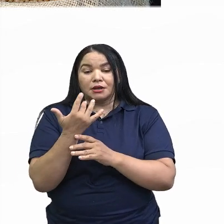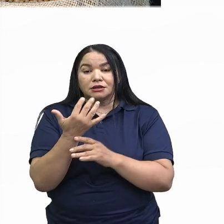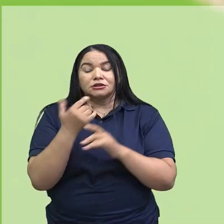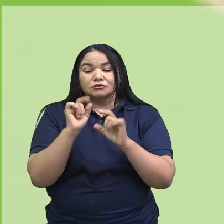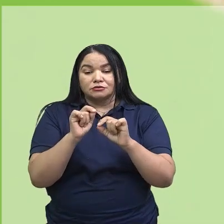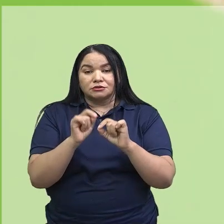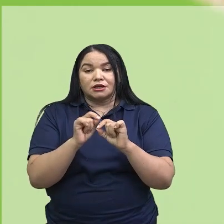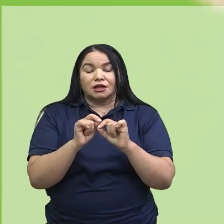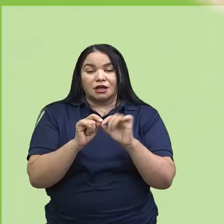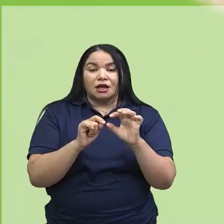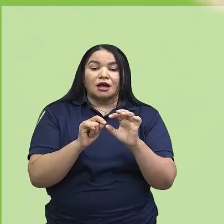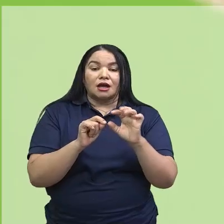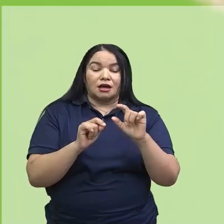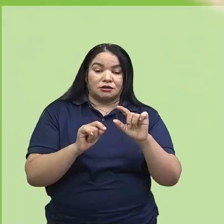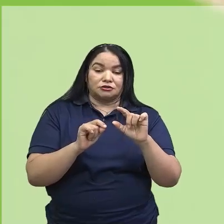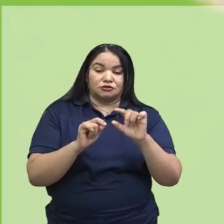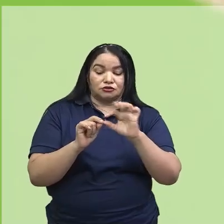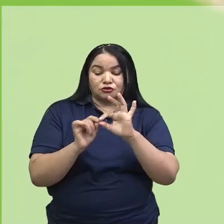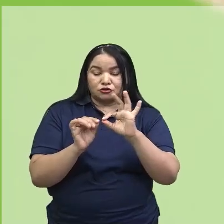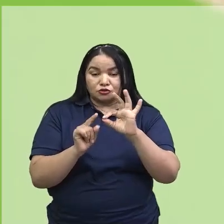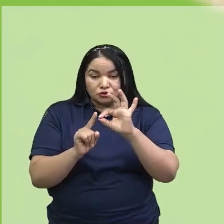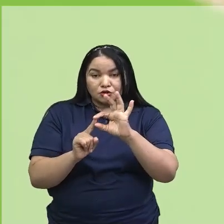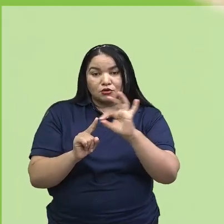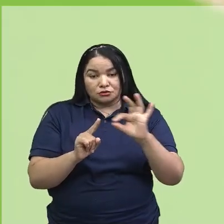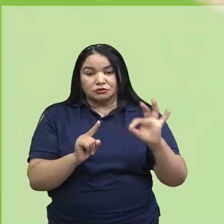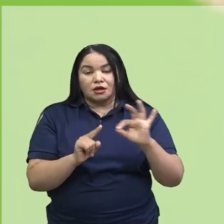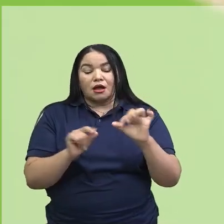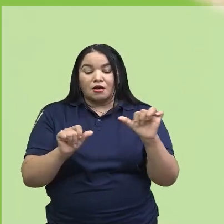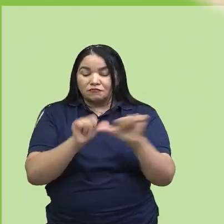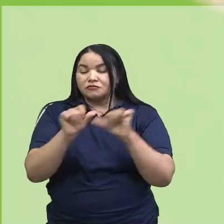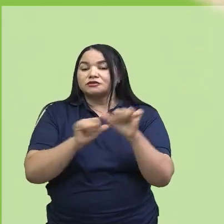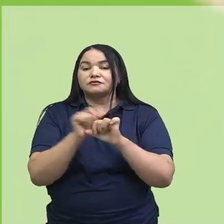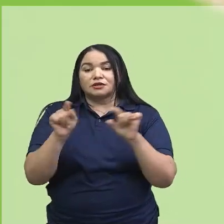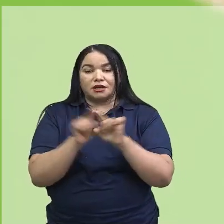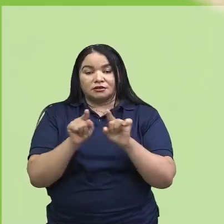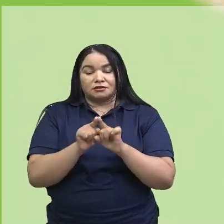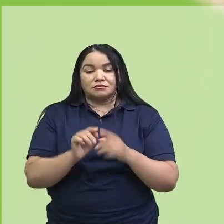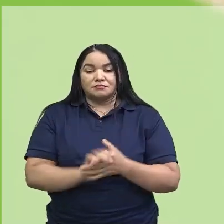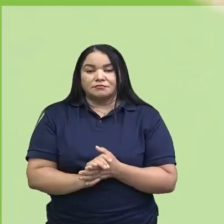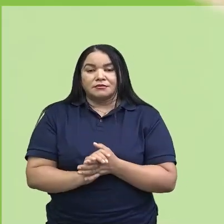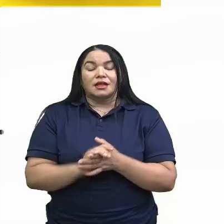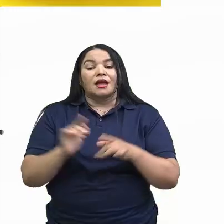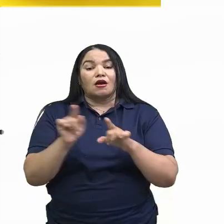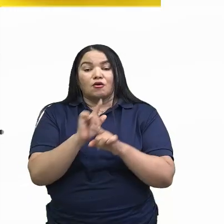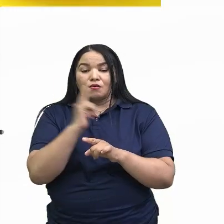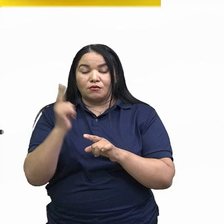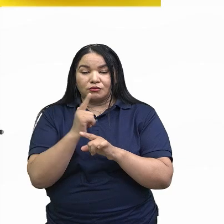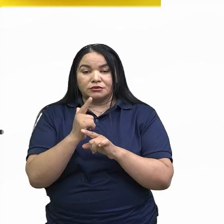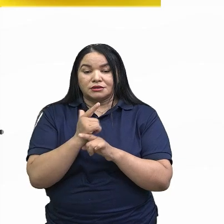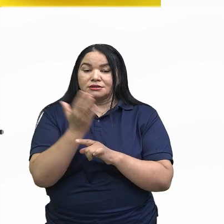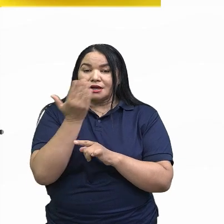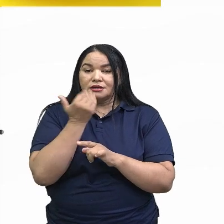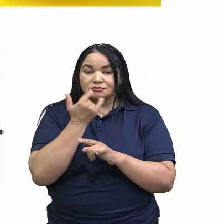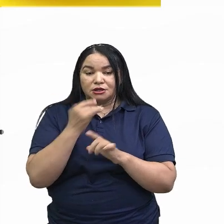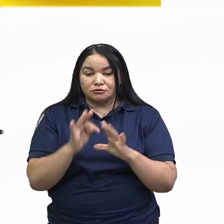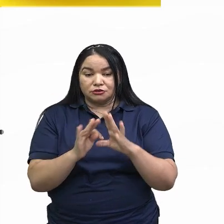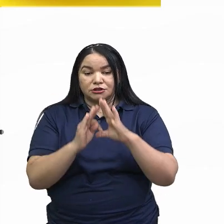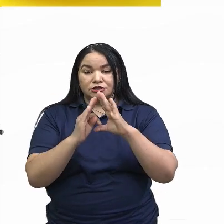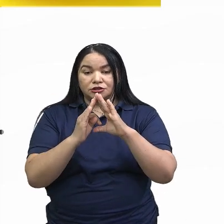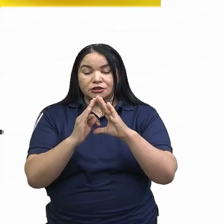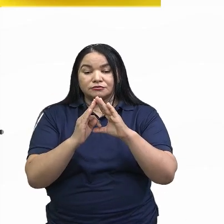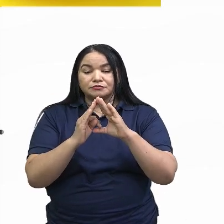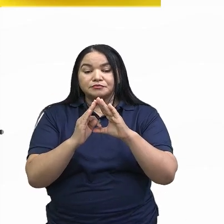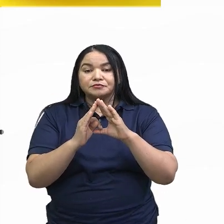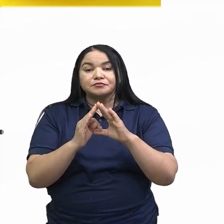foi geneticamente modificada nesse caso. E aí, quanto aos alimentos transgênicos, vamos observar também,